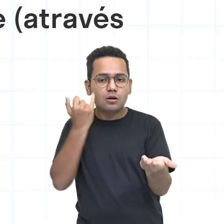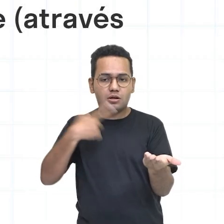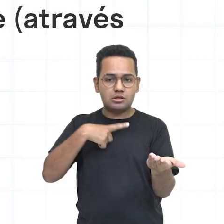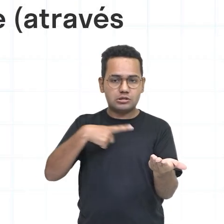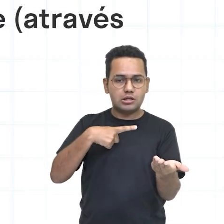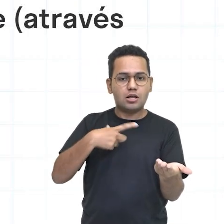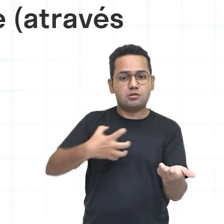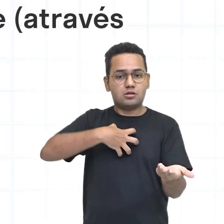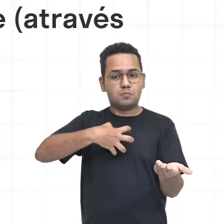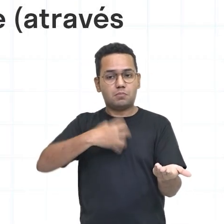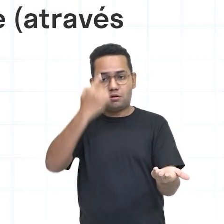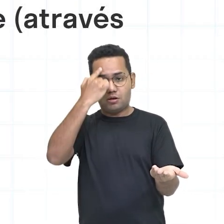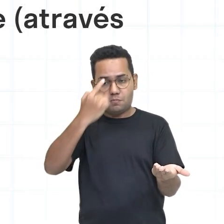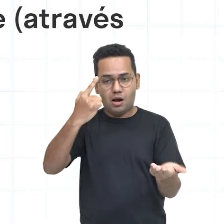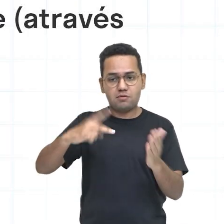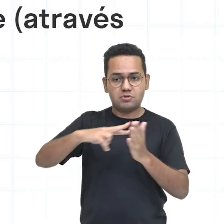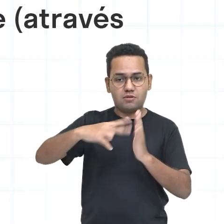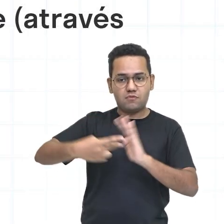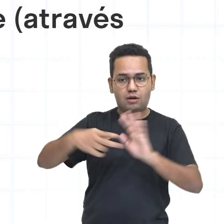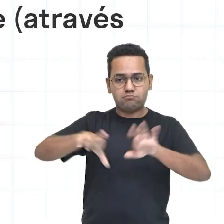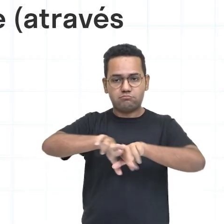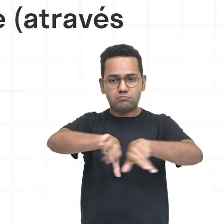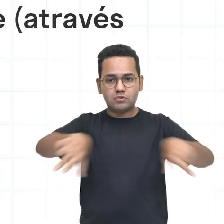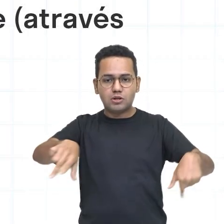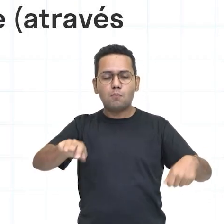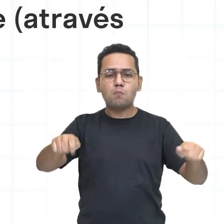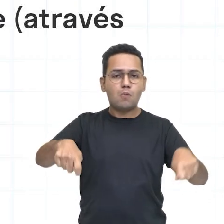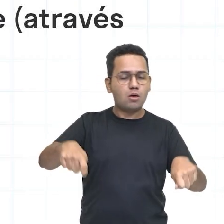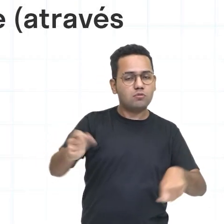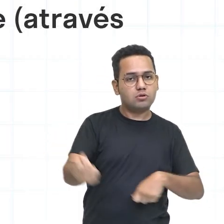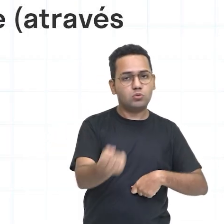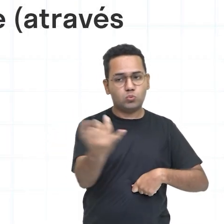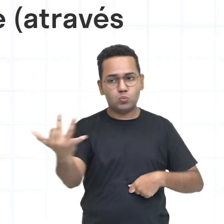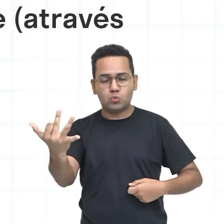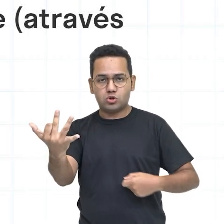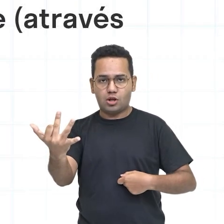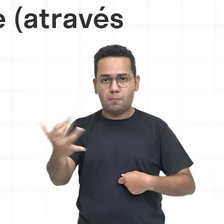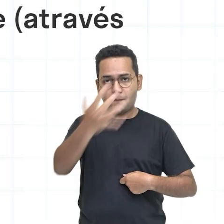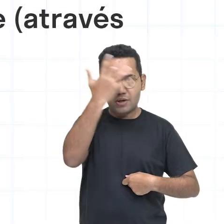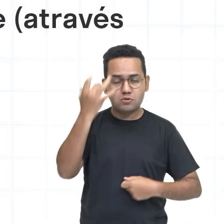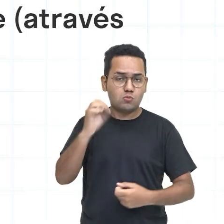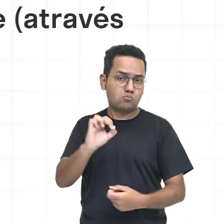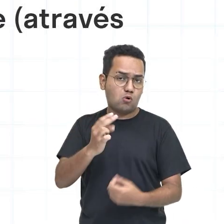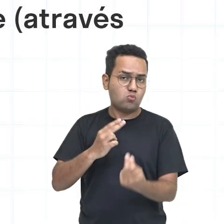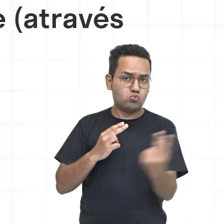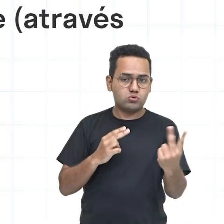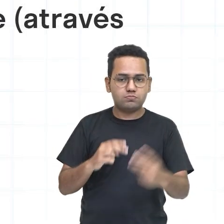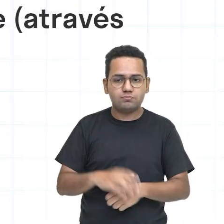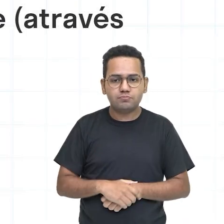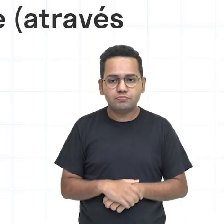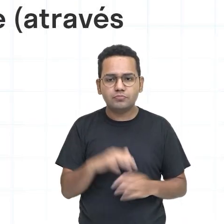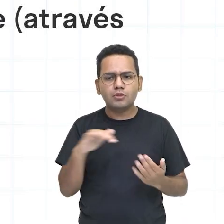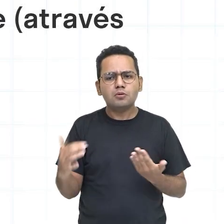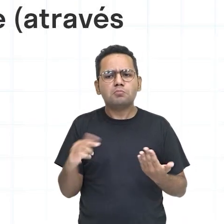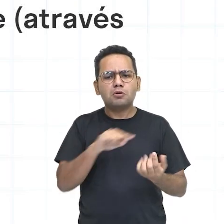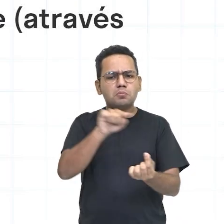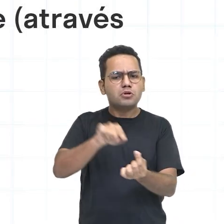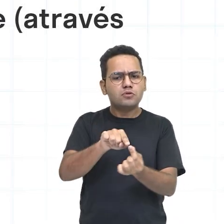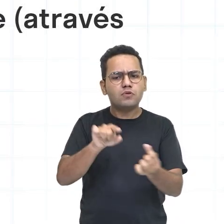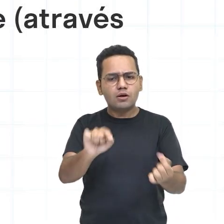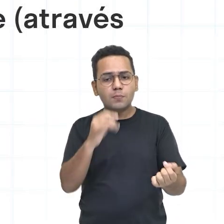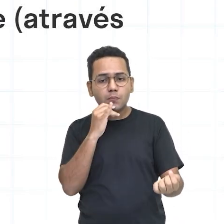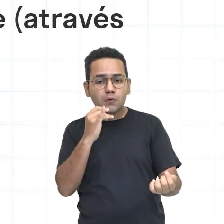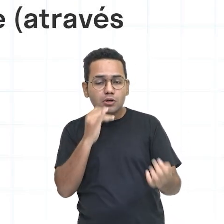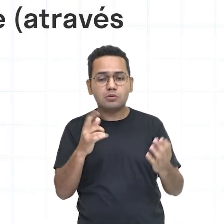pessoas. Envolve a transmissão e recepção de sinais, símbolos, gestos, linguagem verbal e não verbal, com o objetivo